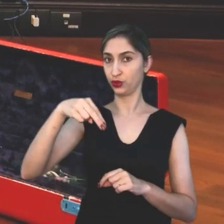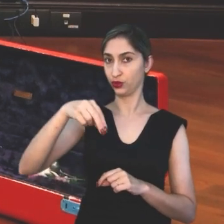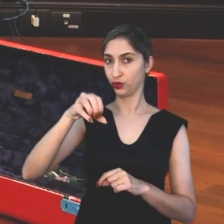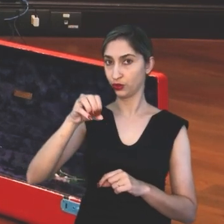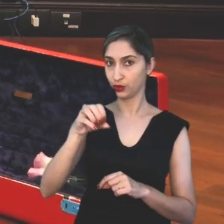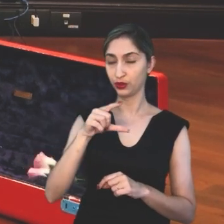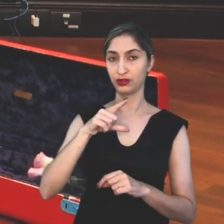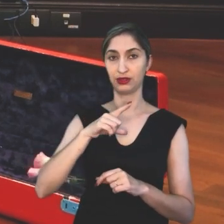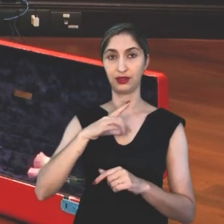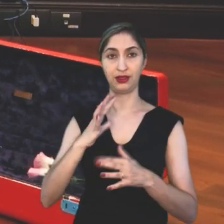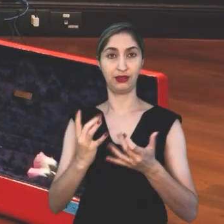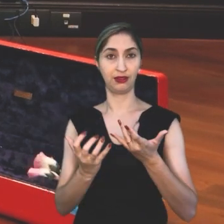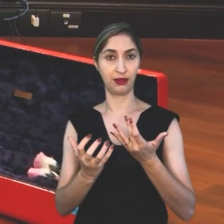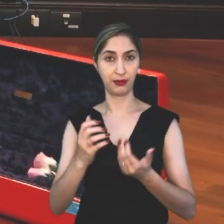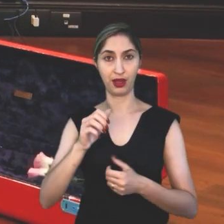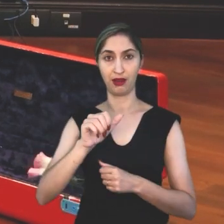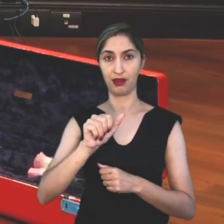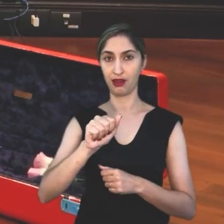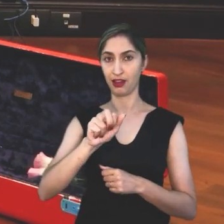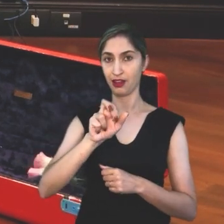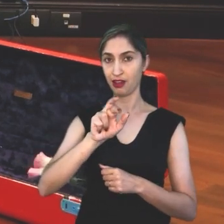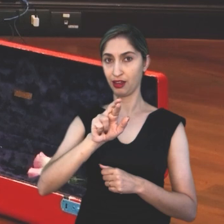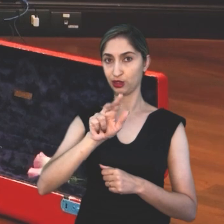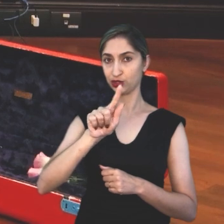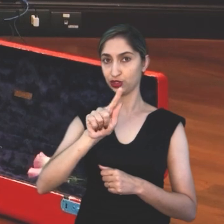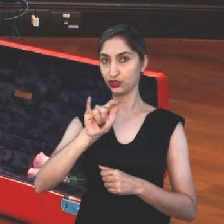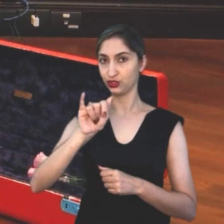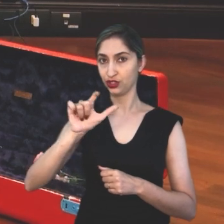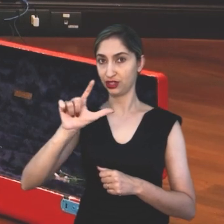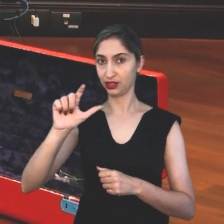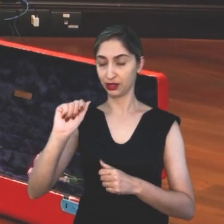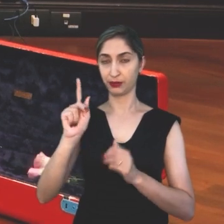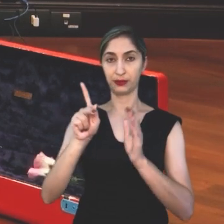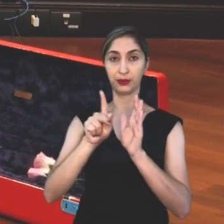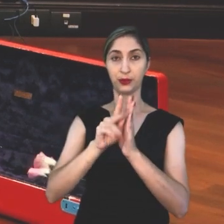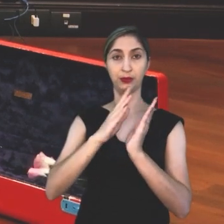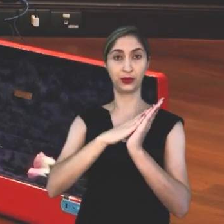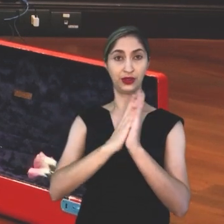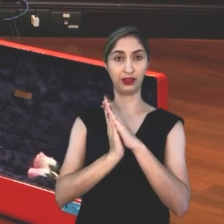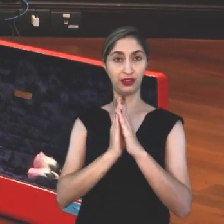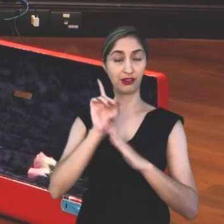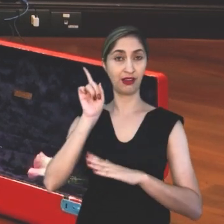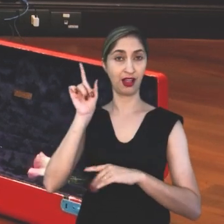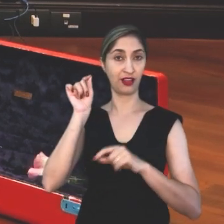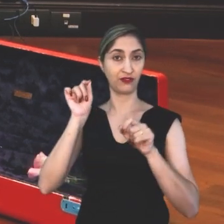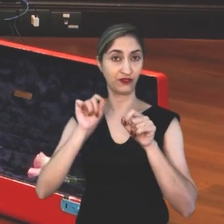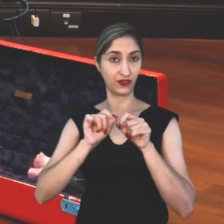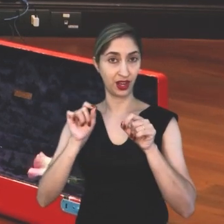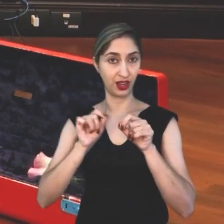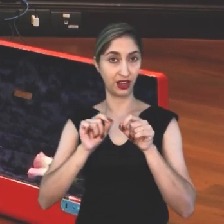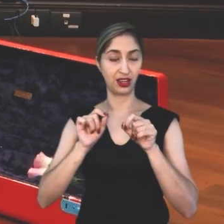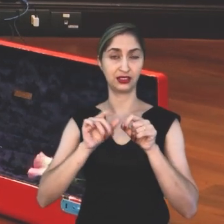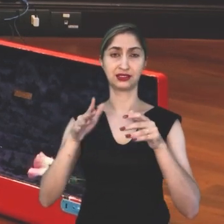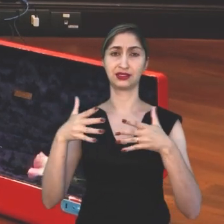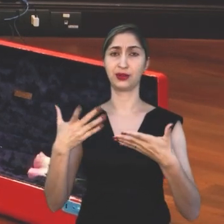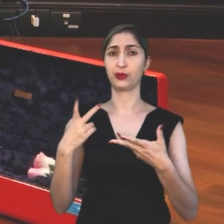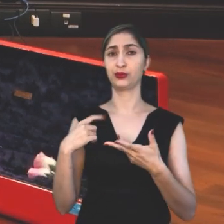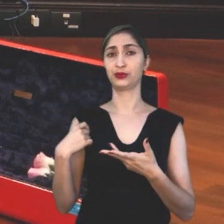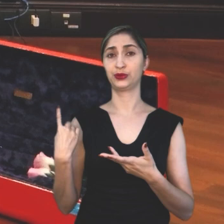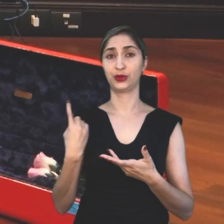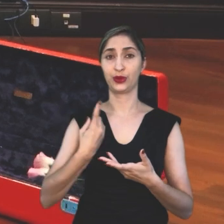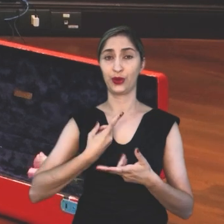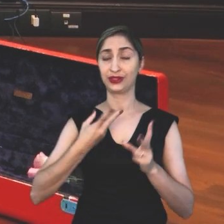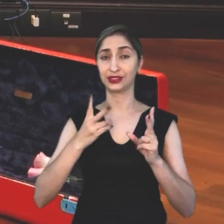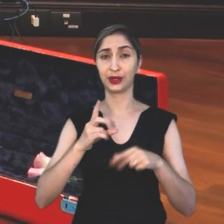que ela apresenta pra gente. Um forno que é para fazer a queima da argila, né? Das bonecas que ela faz. E isso